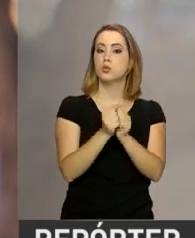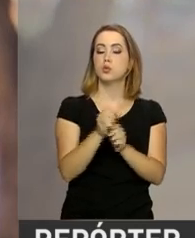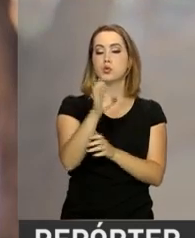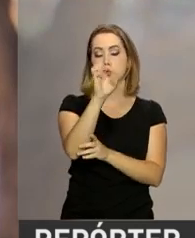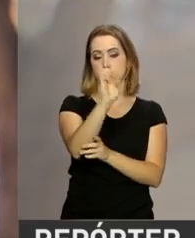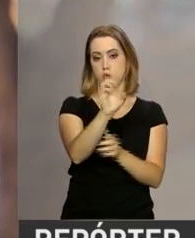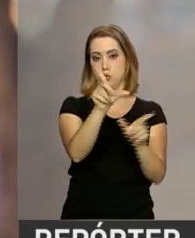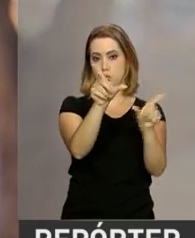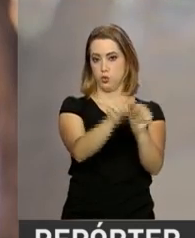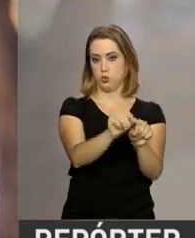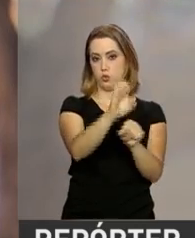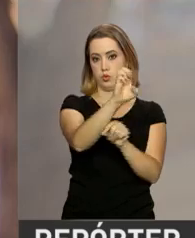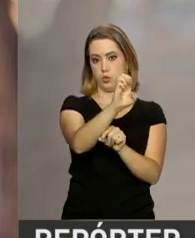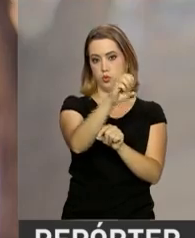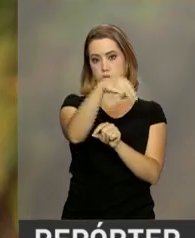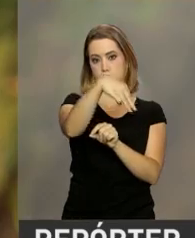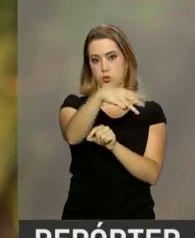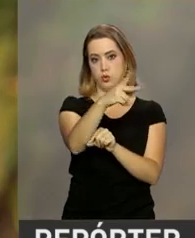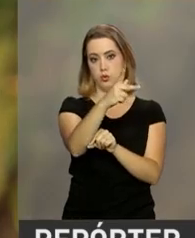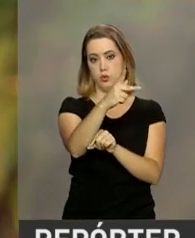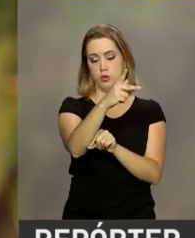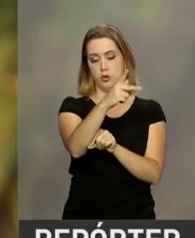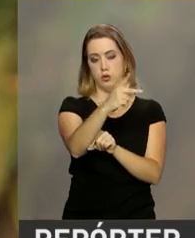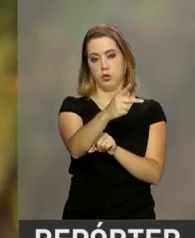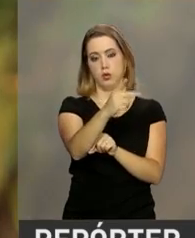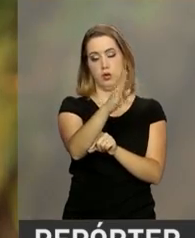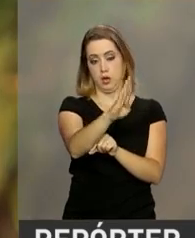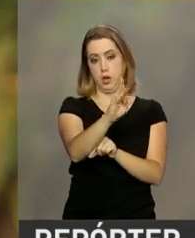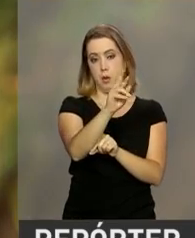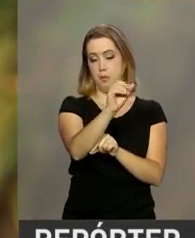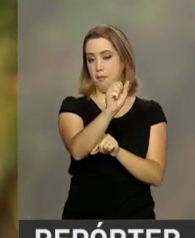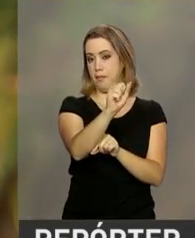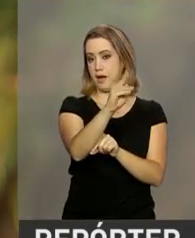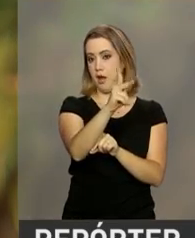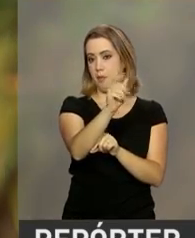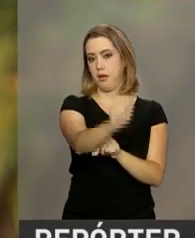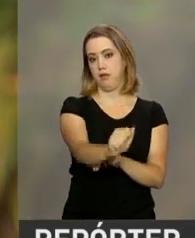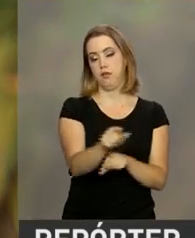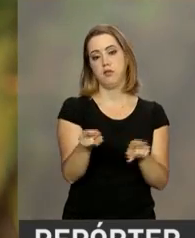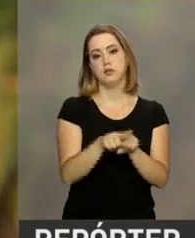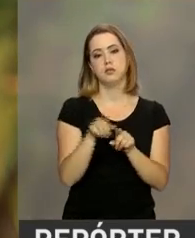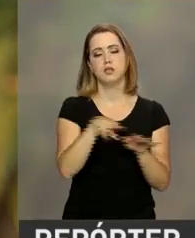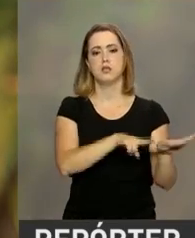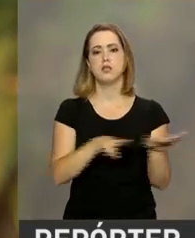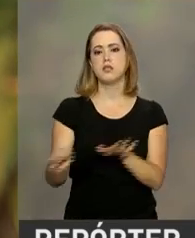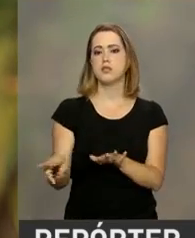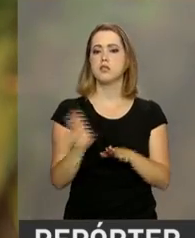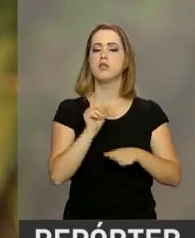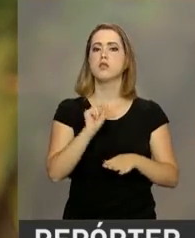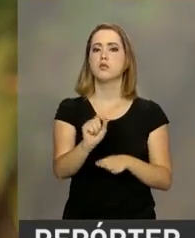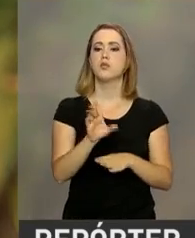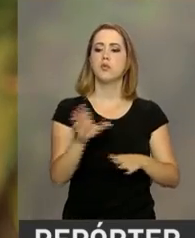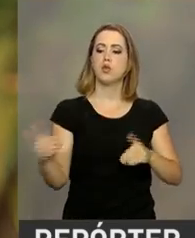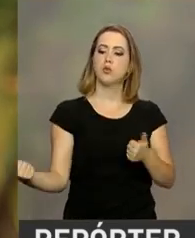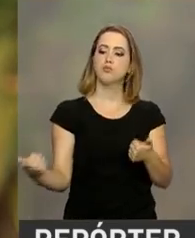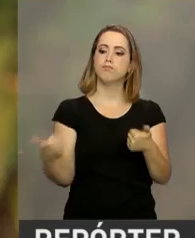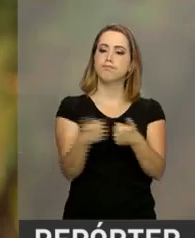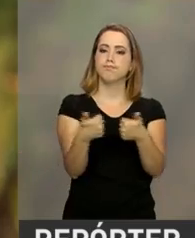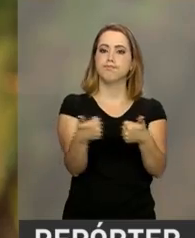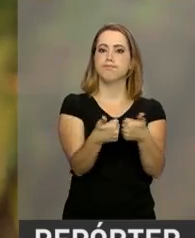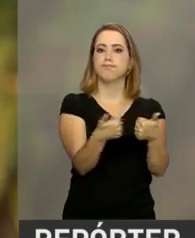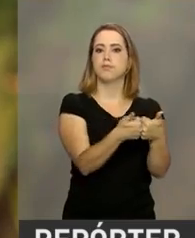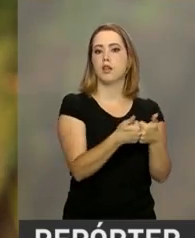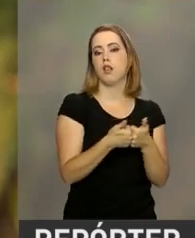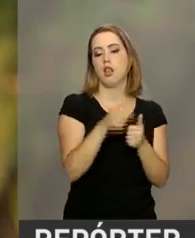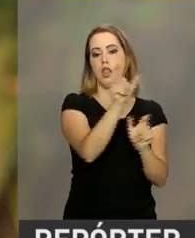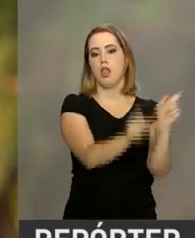público do cultivo de alimentos e da ciência a semana da Nacional de Ciência e Tecnologia eu acho que ela vai fazer isso ela vai aproximar a ciência das